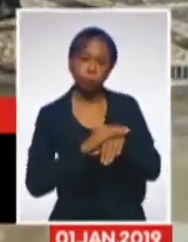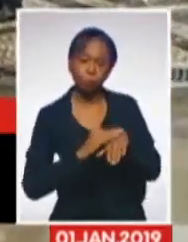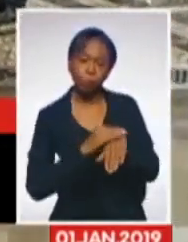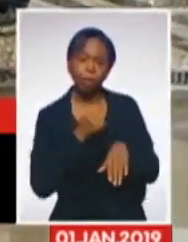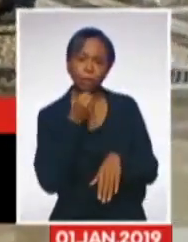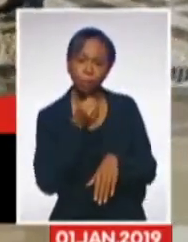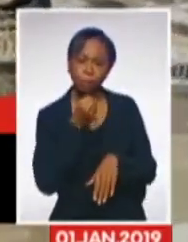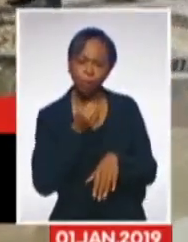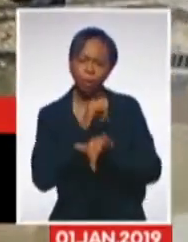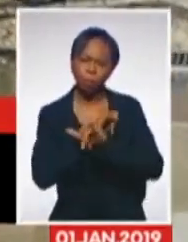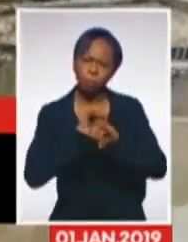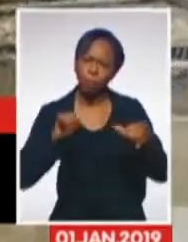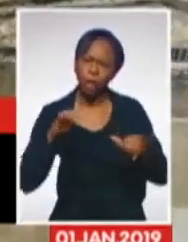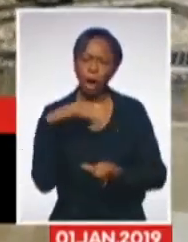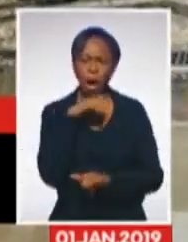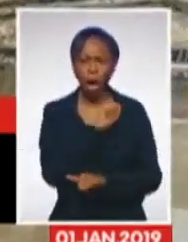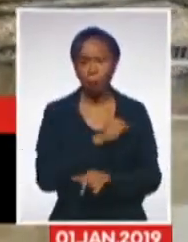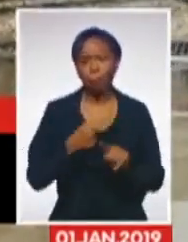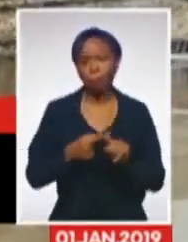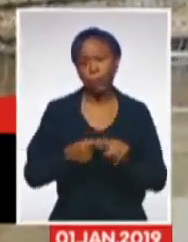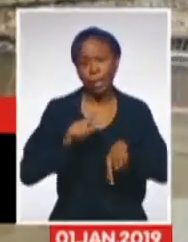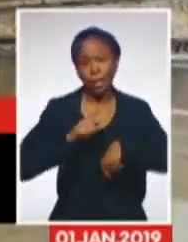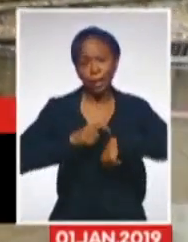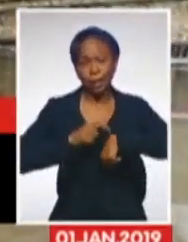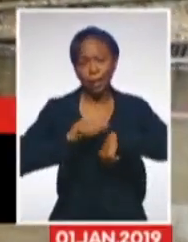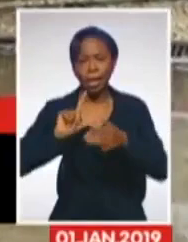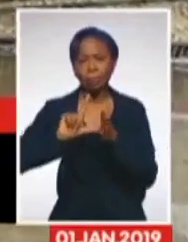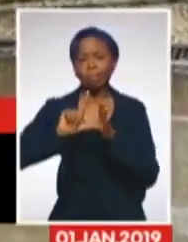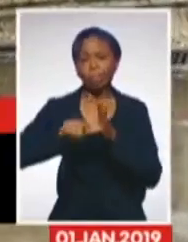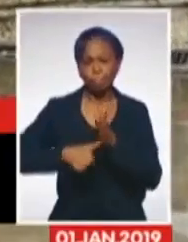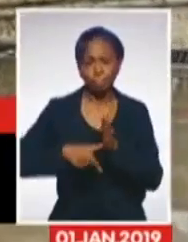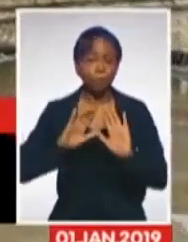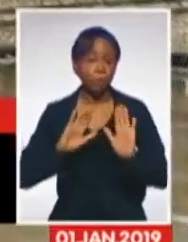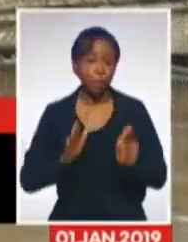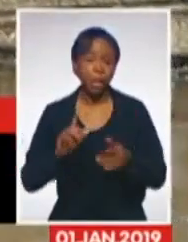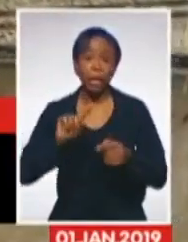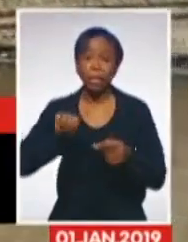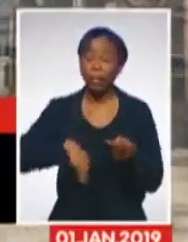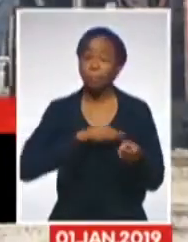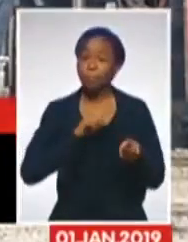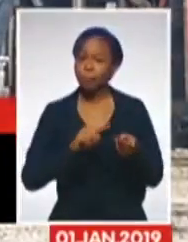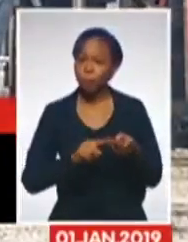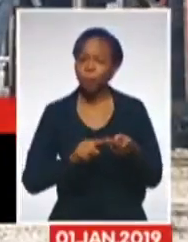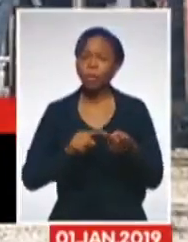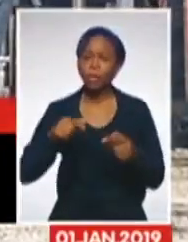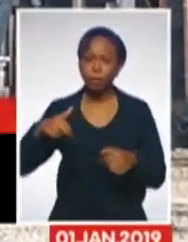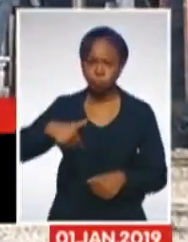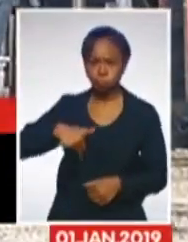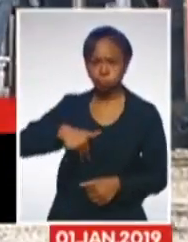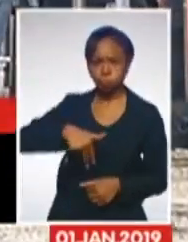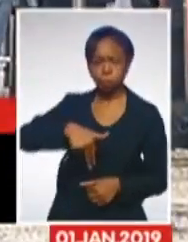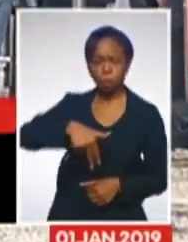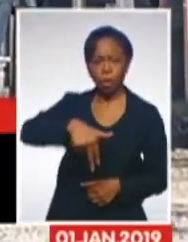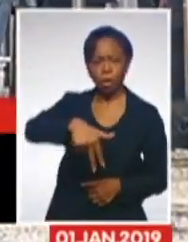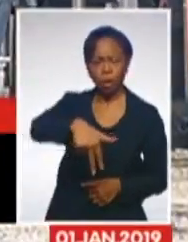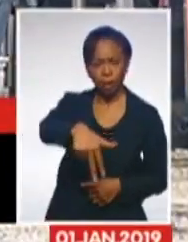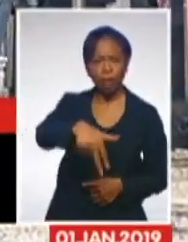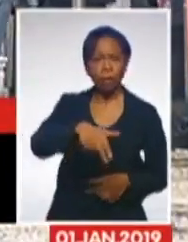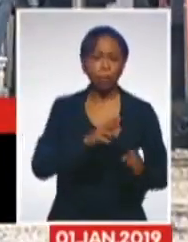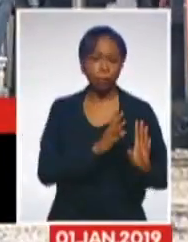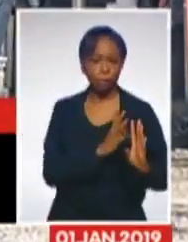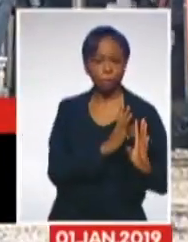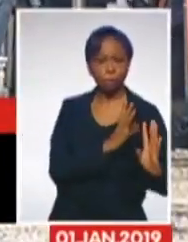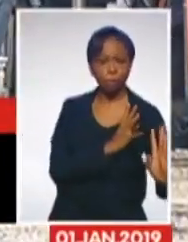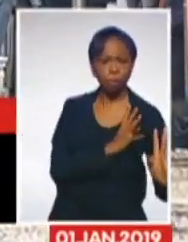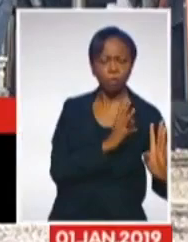ser um pronunciamento rápido, porque a cerimônia já está atrasada. E aí, na sequência, ele passa pelos dragões da Inconfidência, que estão posicionados